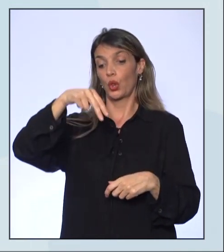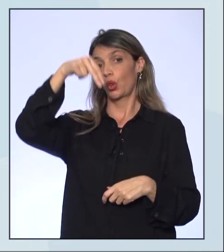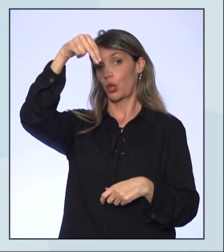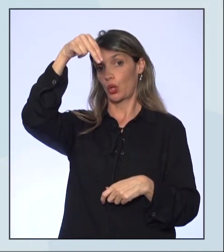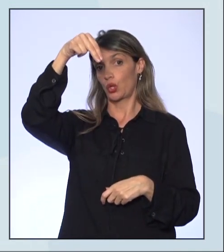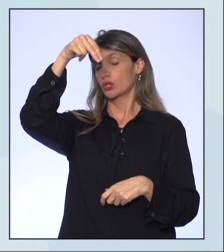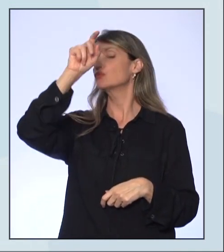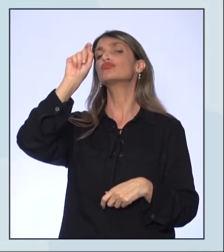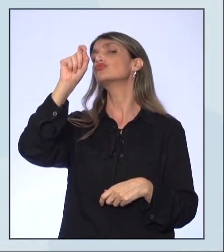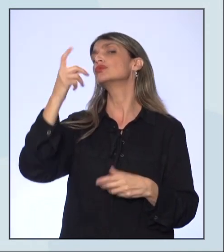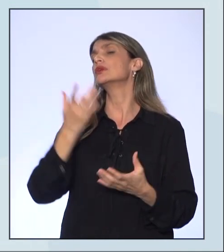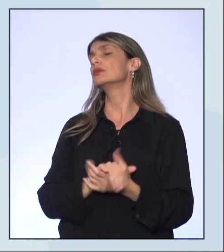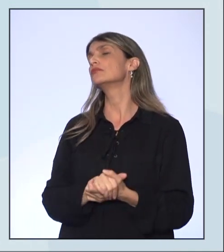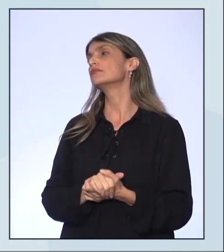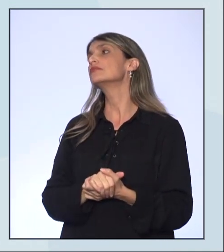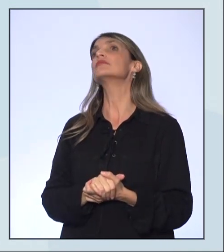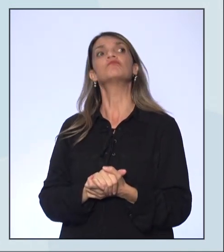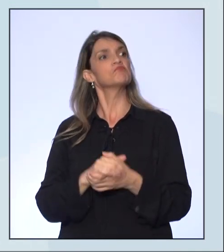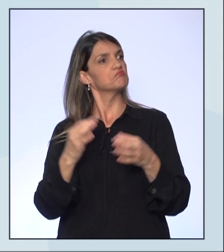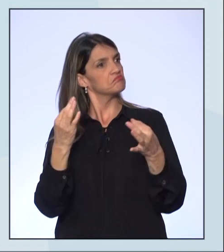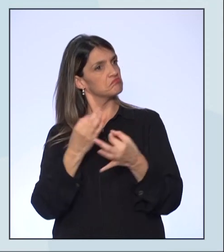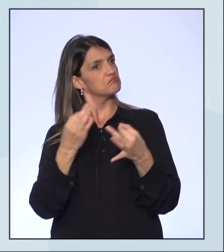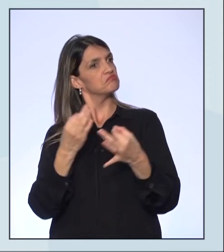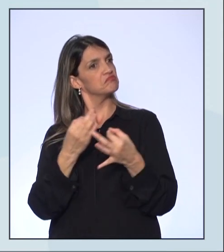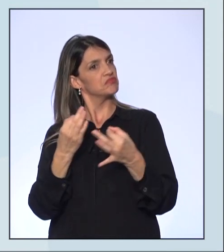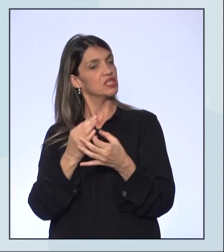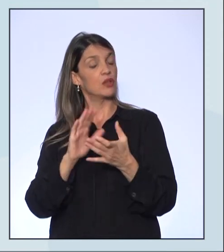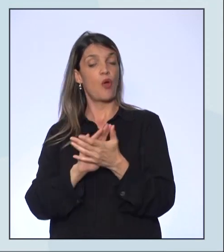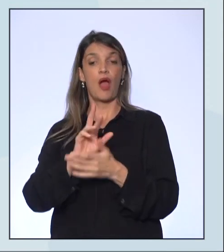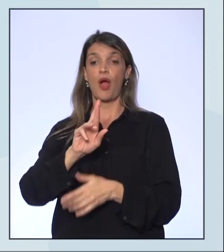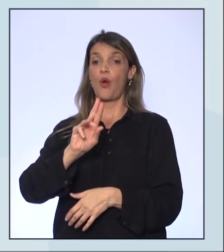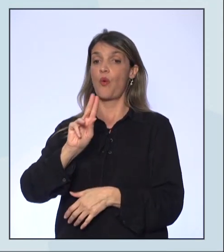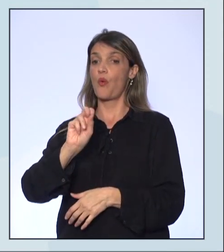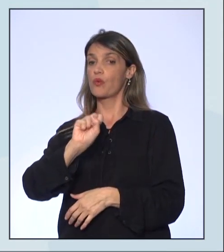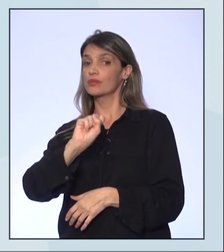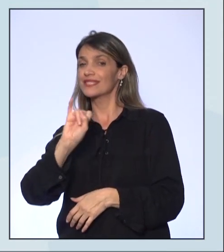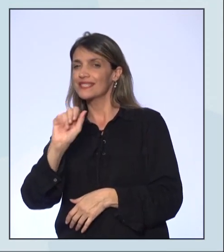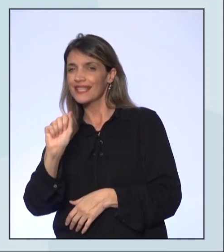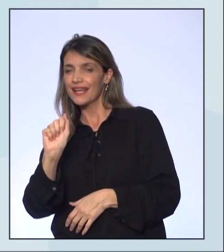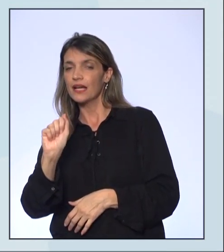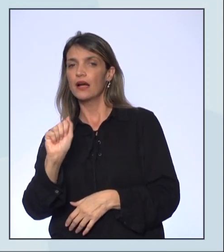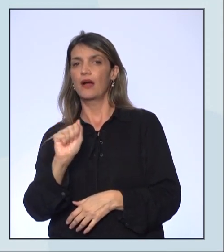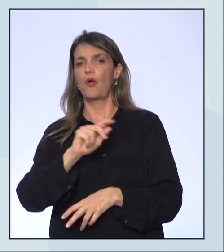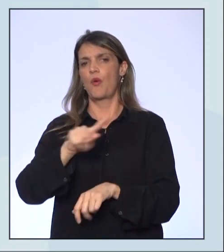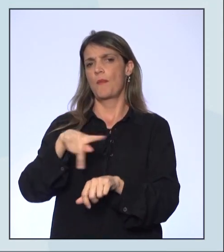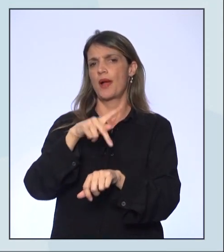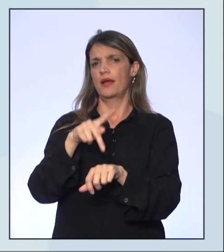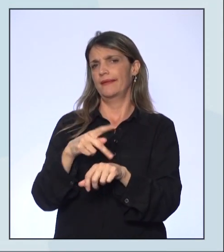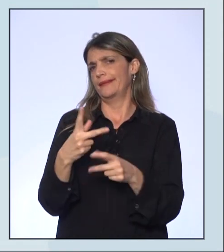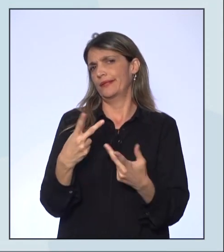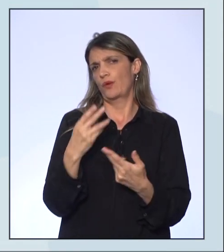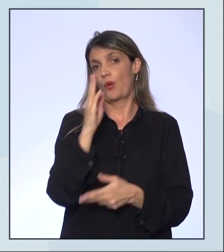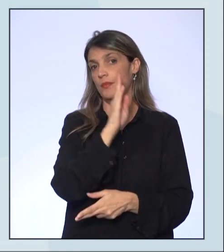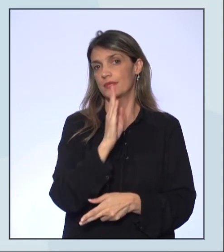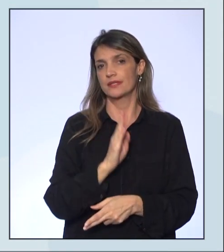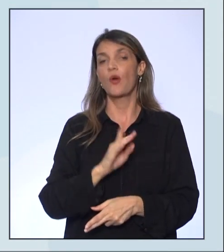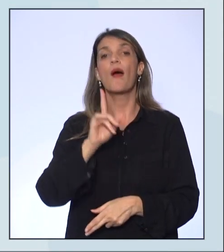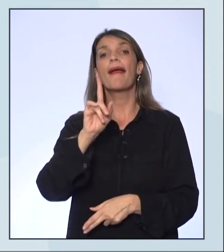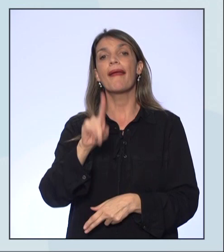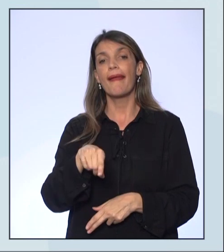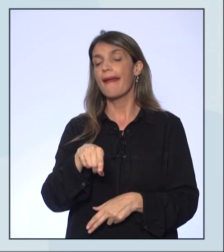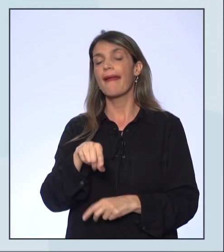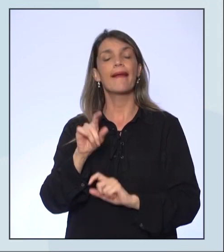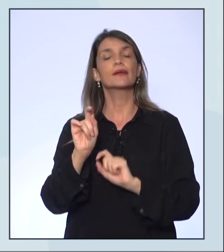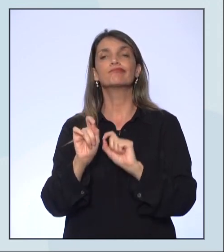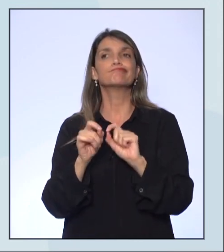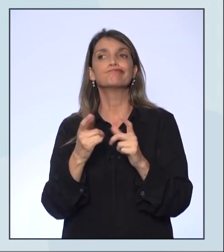aí, professor? Perfeito. Apesar da Rússia atualmente ser considerada um país emergente como o Brasil, né, ela é considerada